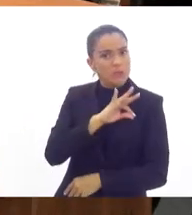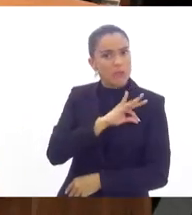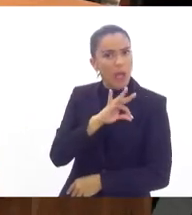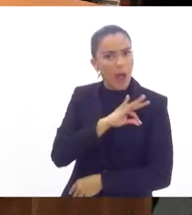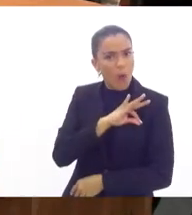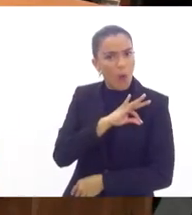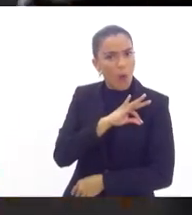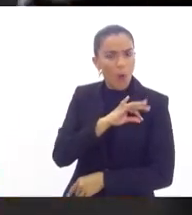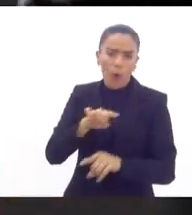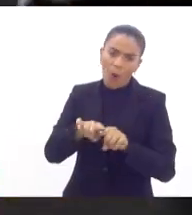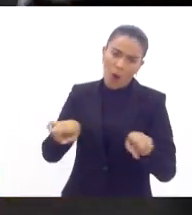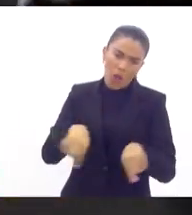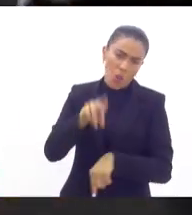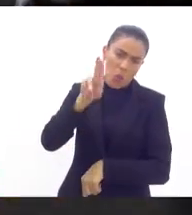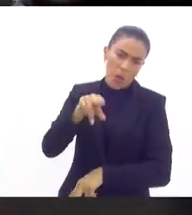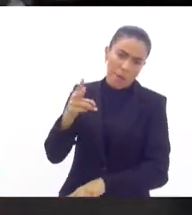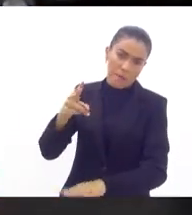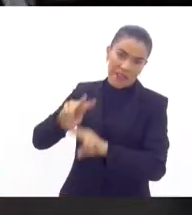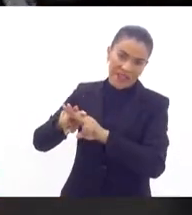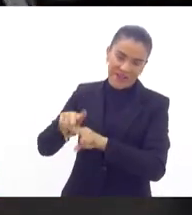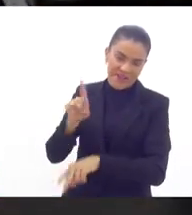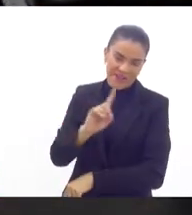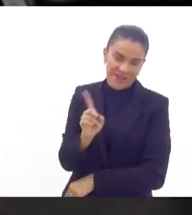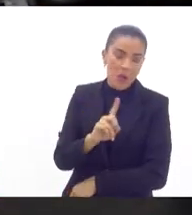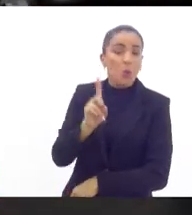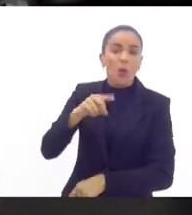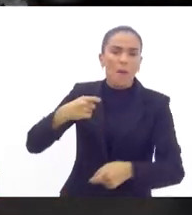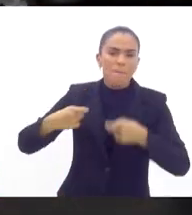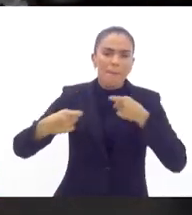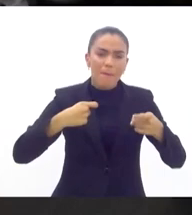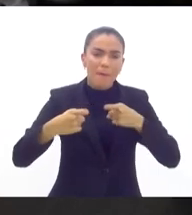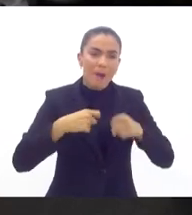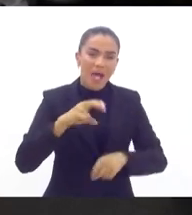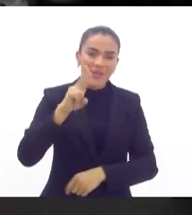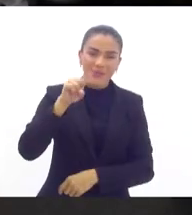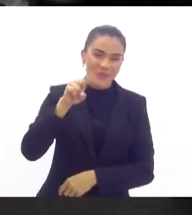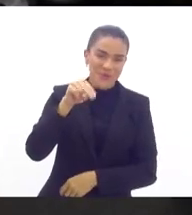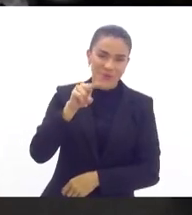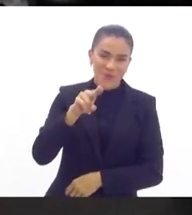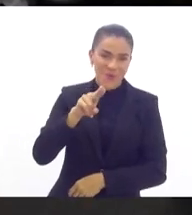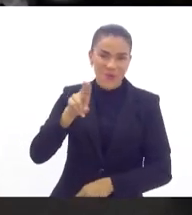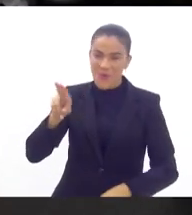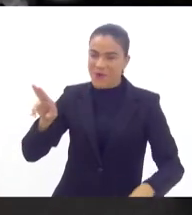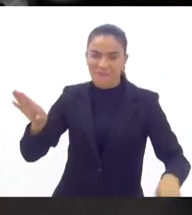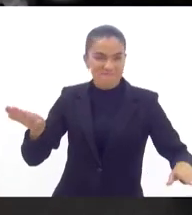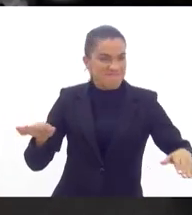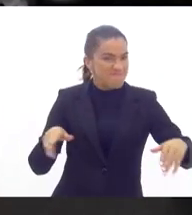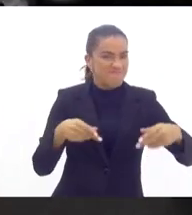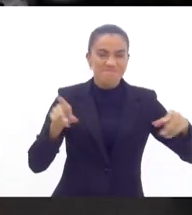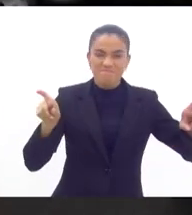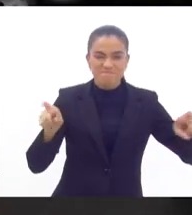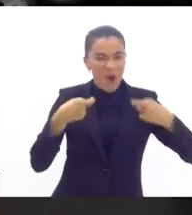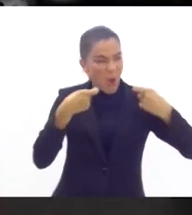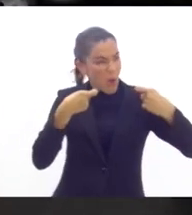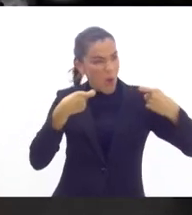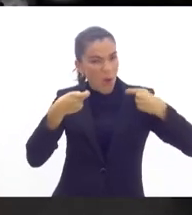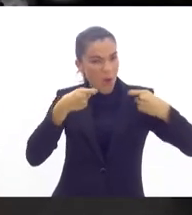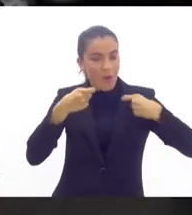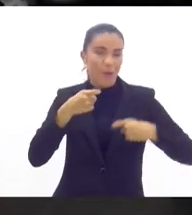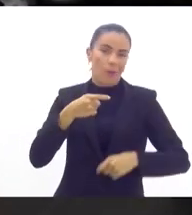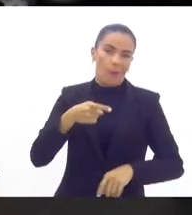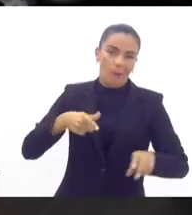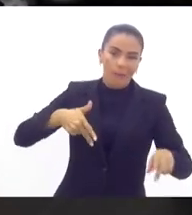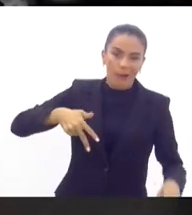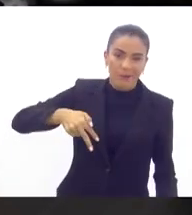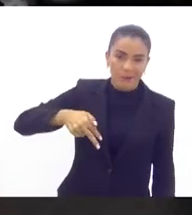de gabinete Está certo que ele nunca aprendeu ninguém nunca trocou tiro nunca enfrentou marginal arrumores até